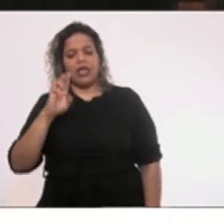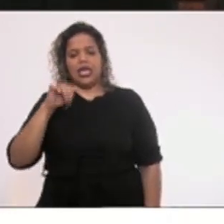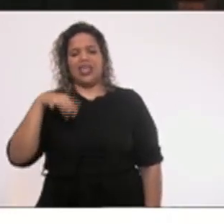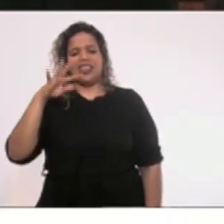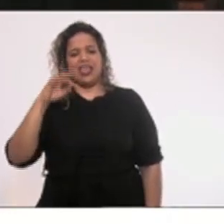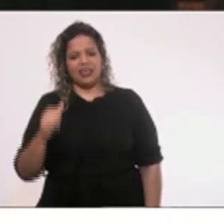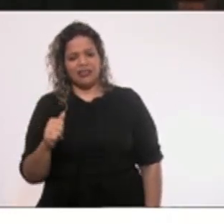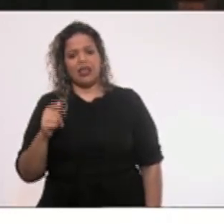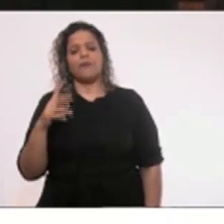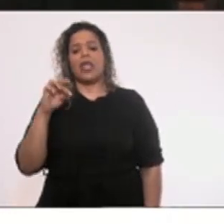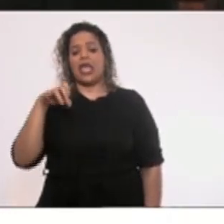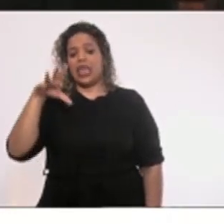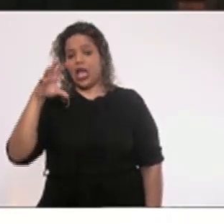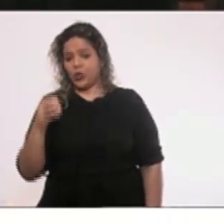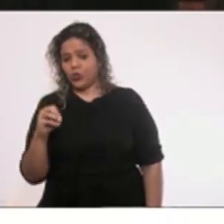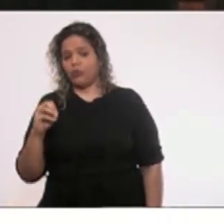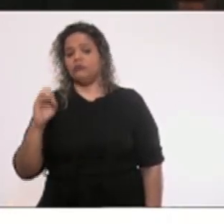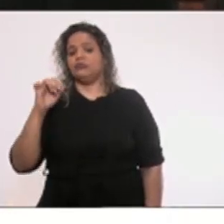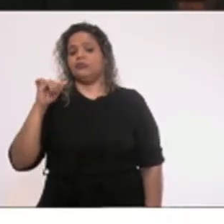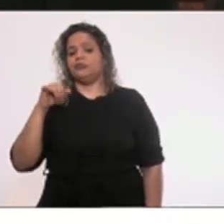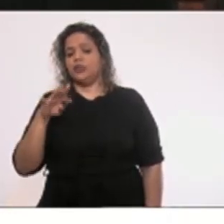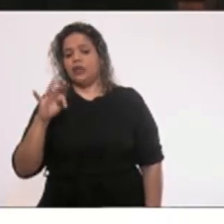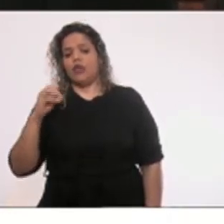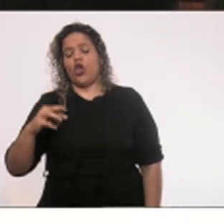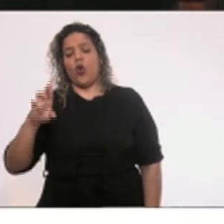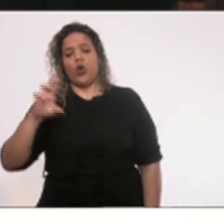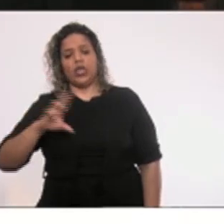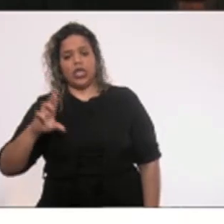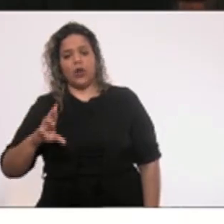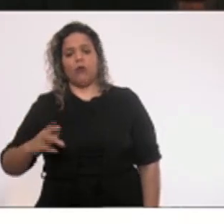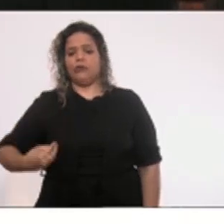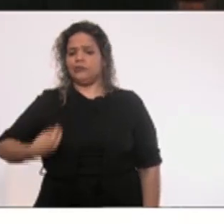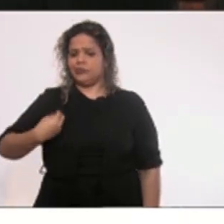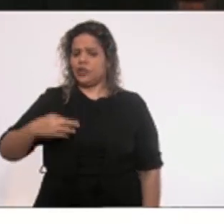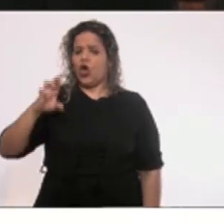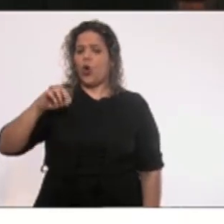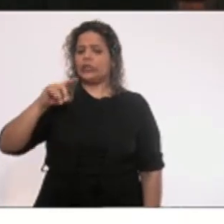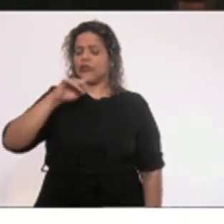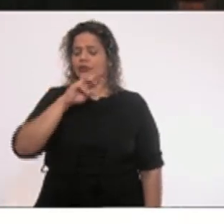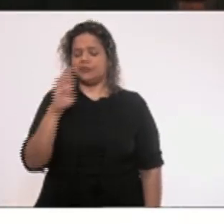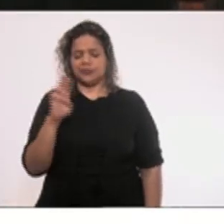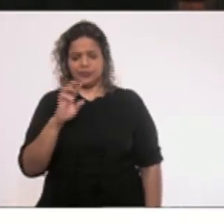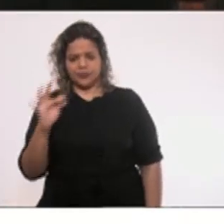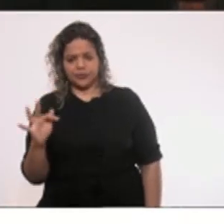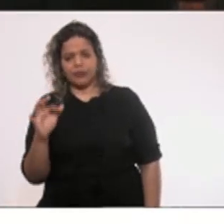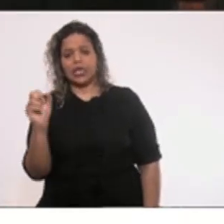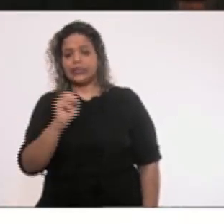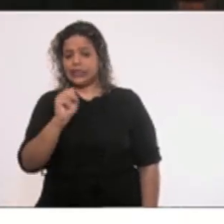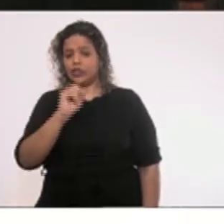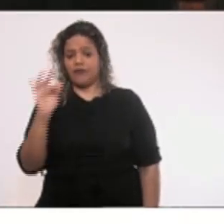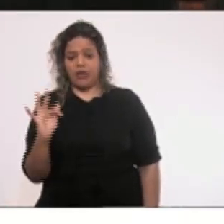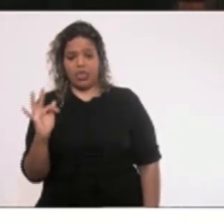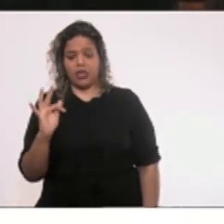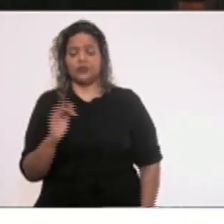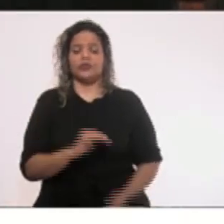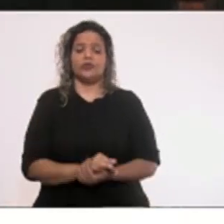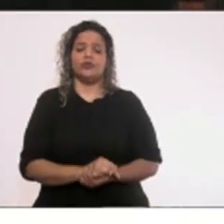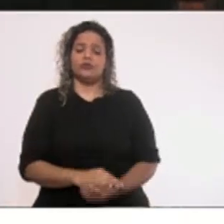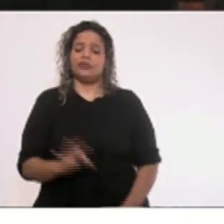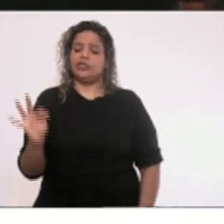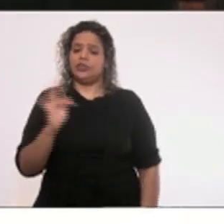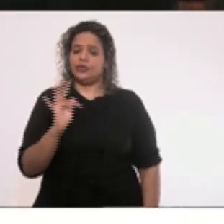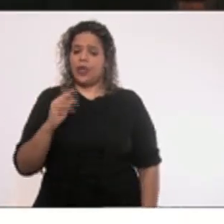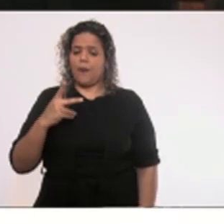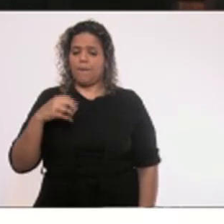Renata de Souza, Renato Cozzolino, Renato Zaca, Rodrigo Amorim, Rosane Félix, Sérgio Fernandes,